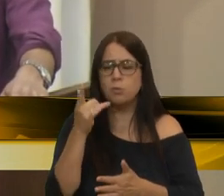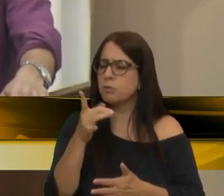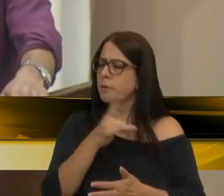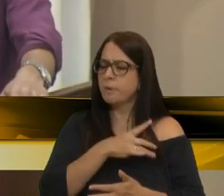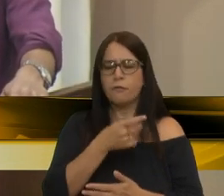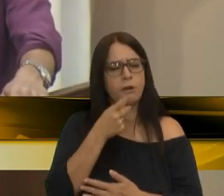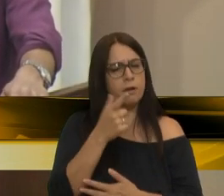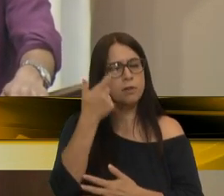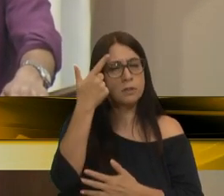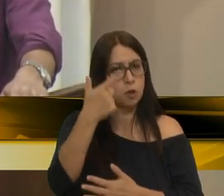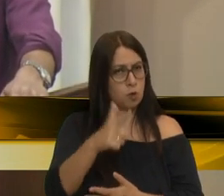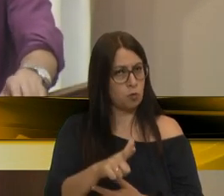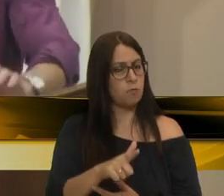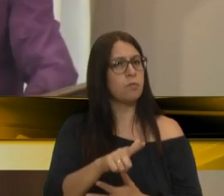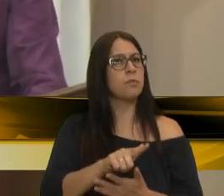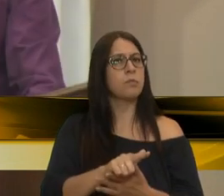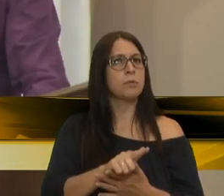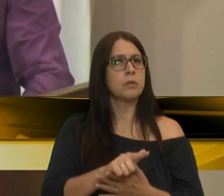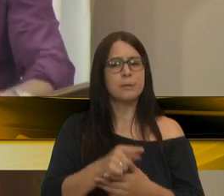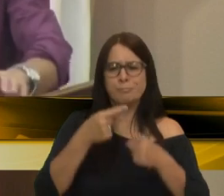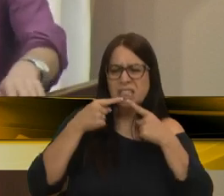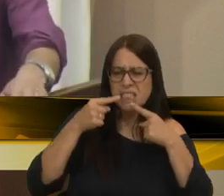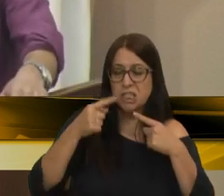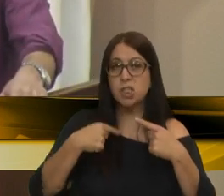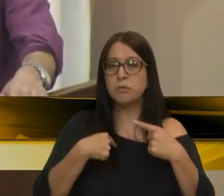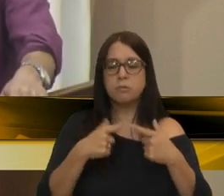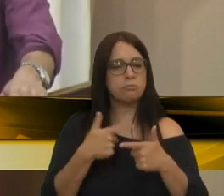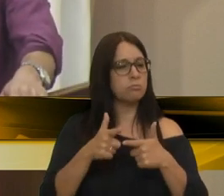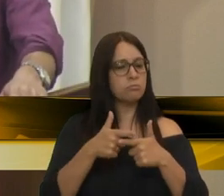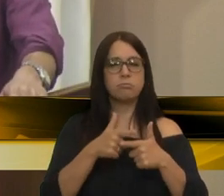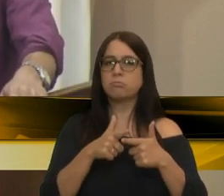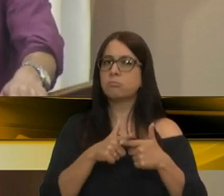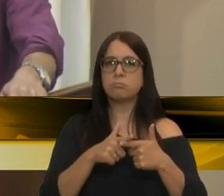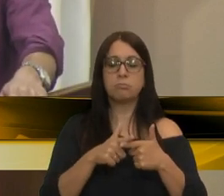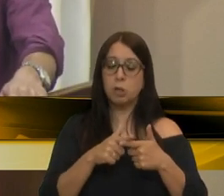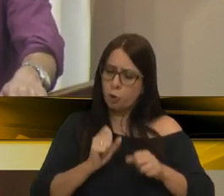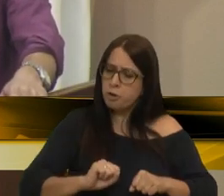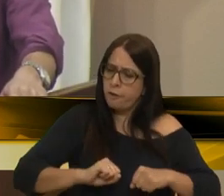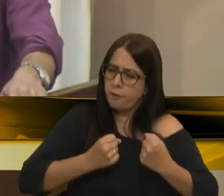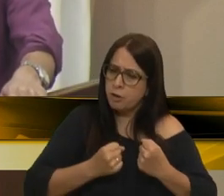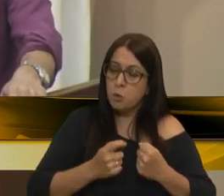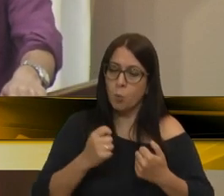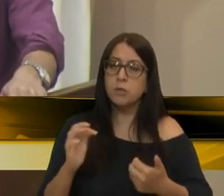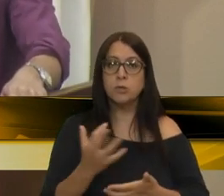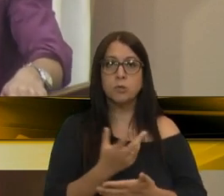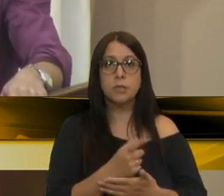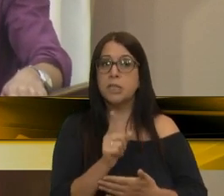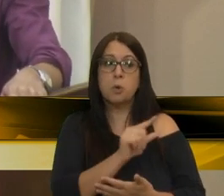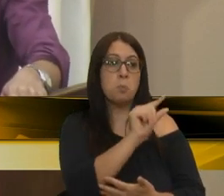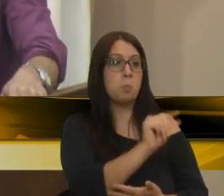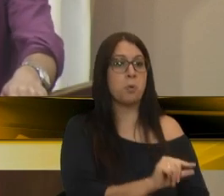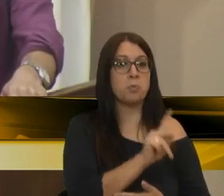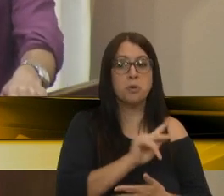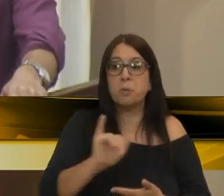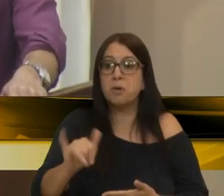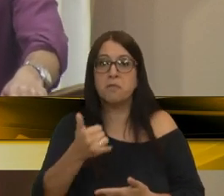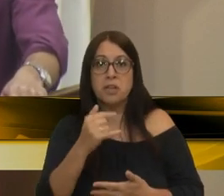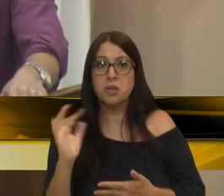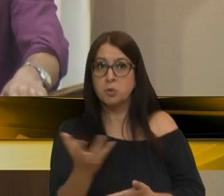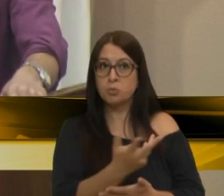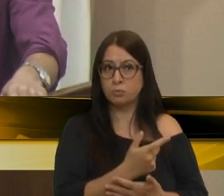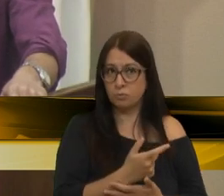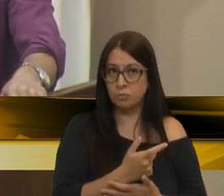já falei outra vez, recebi críticas, não tem problema nenhum, estou aqui para defender a maioria, e não a minoria que se aproveita do que é de